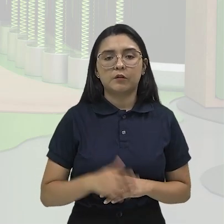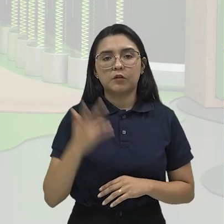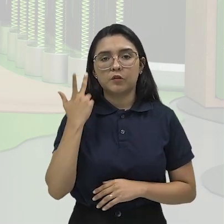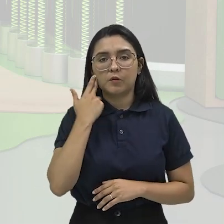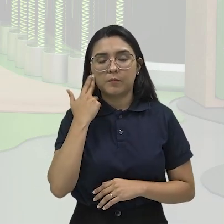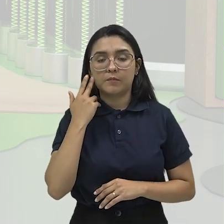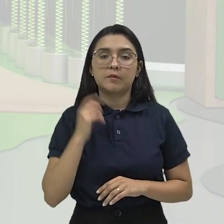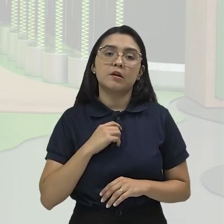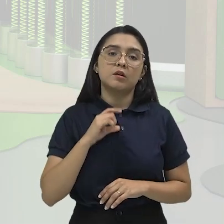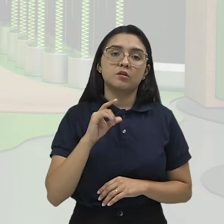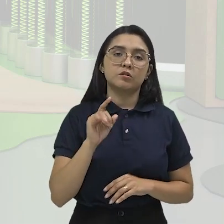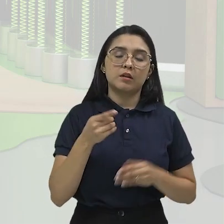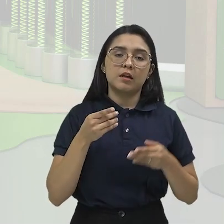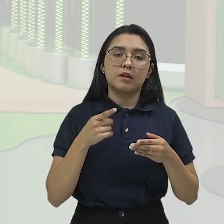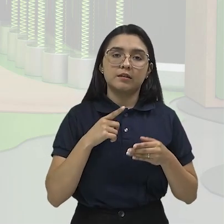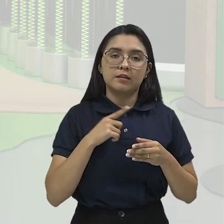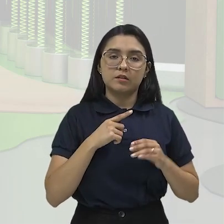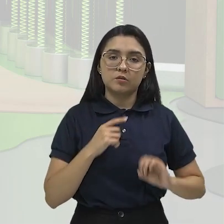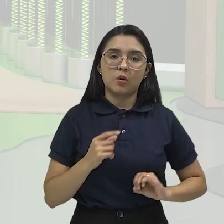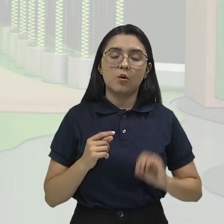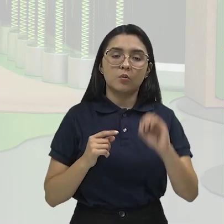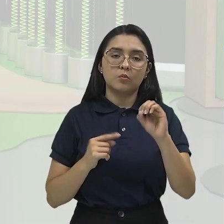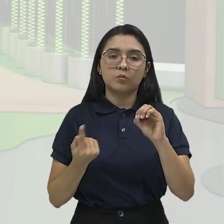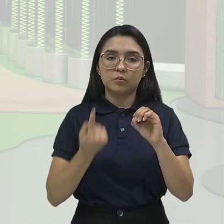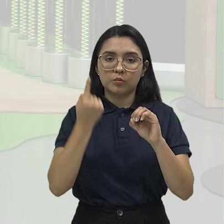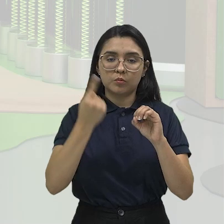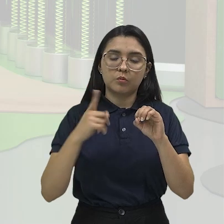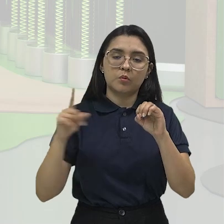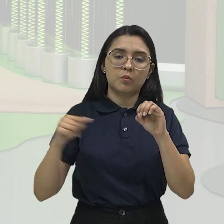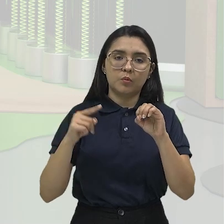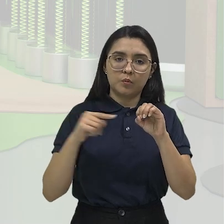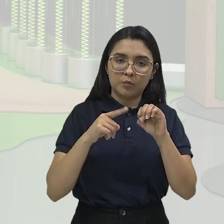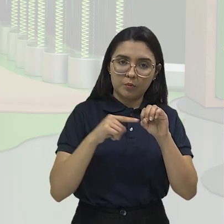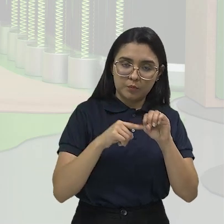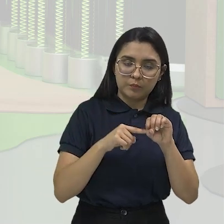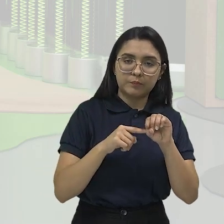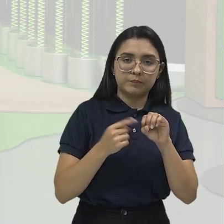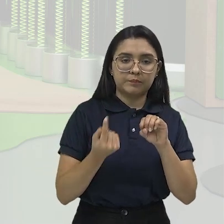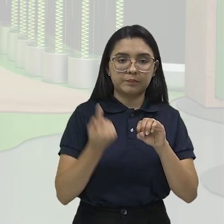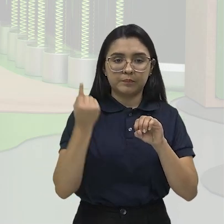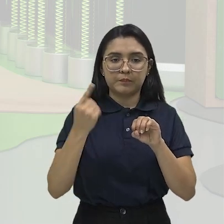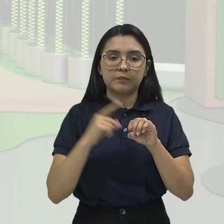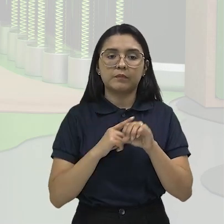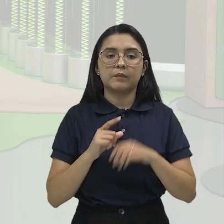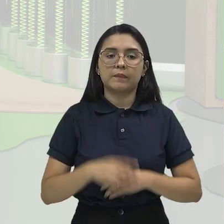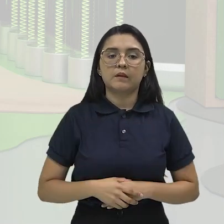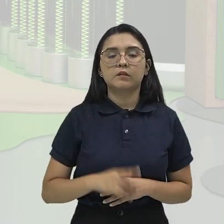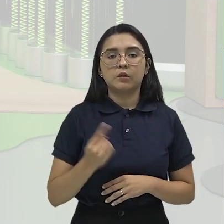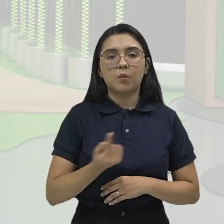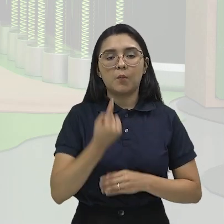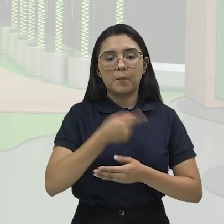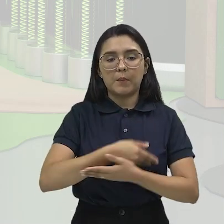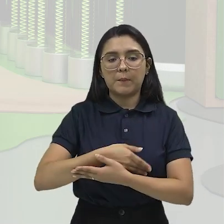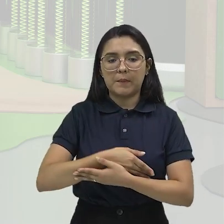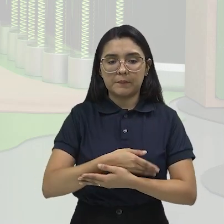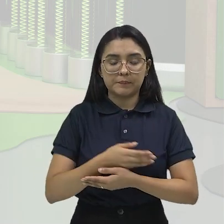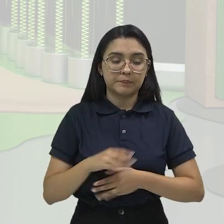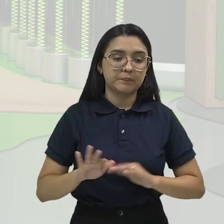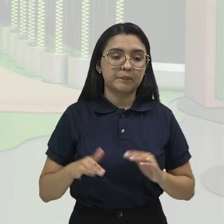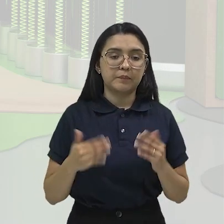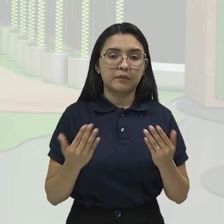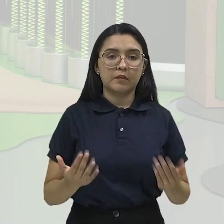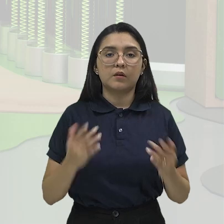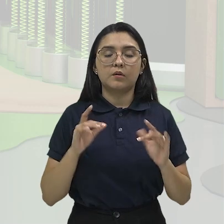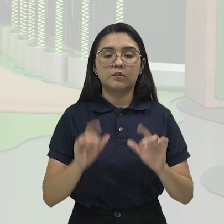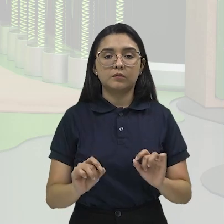mulher libere apenas um óvulo, ele seja fecundado por apenas um espermatozoide, a gente venha gerar ali apenas um bebê. Então é a